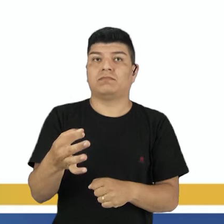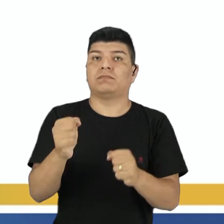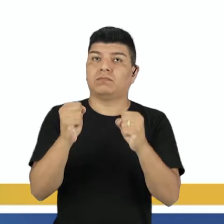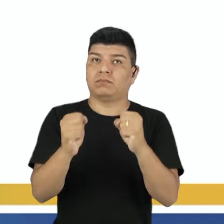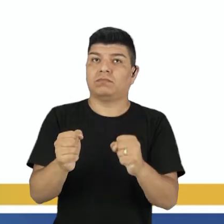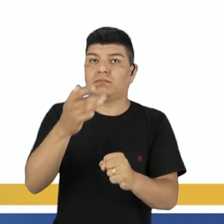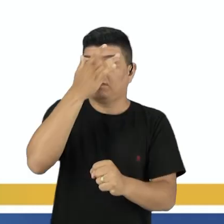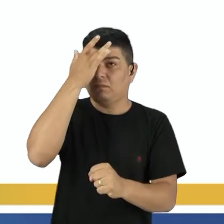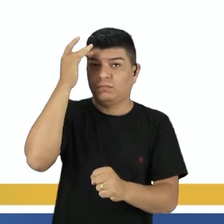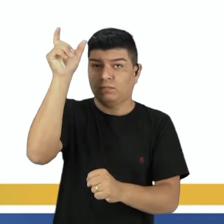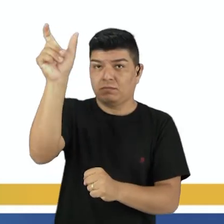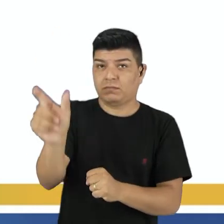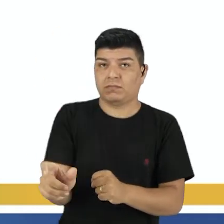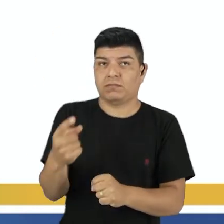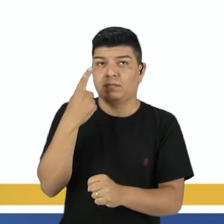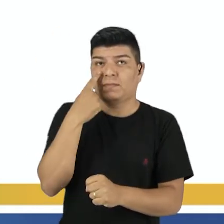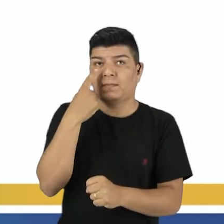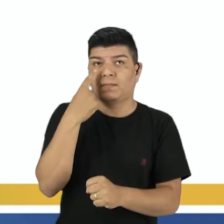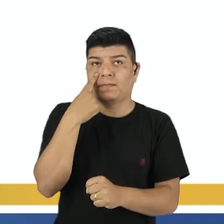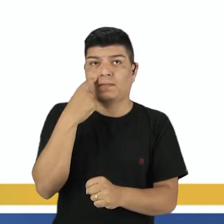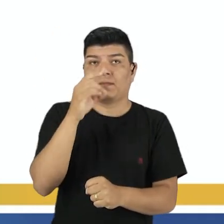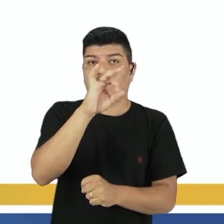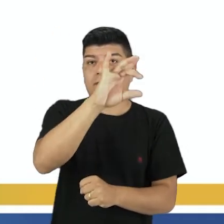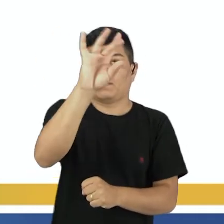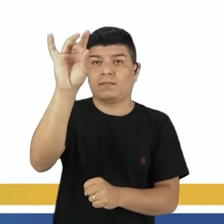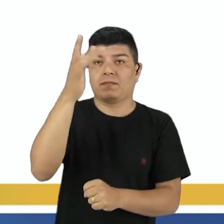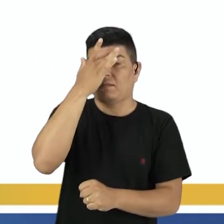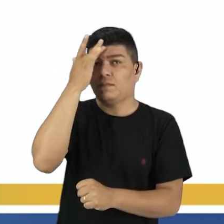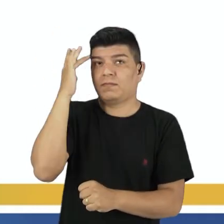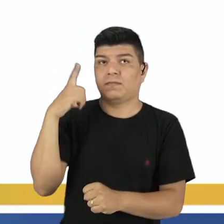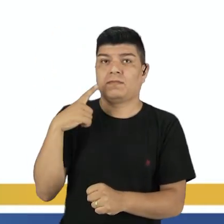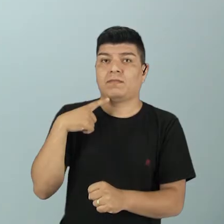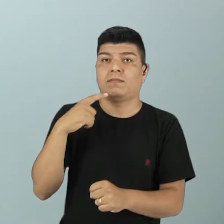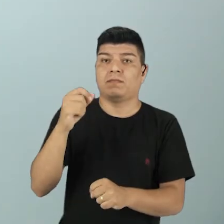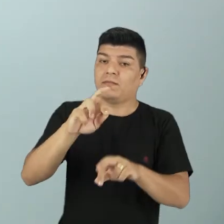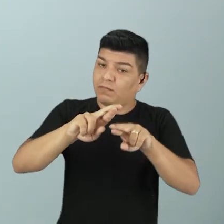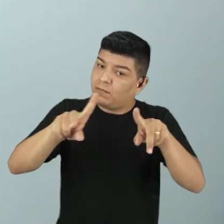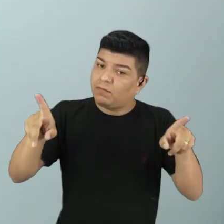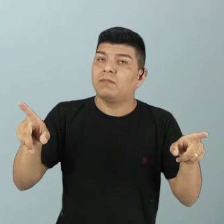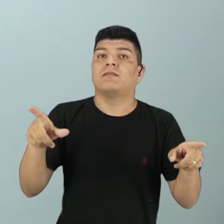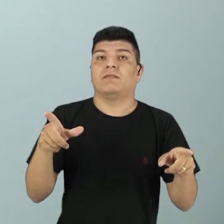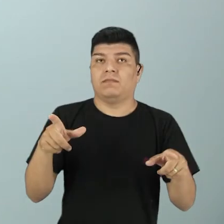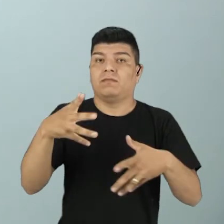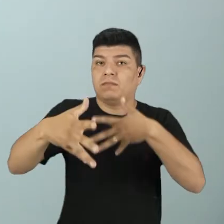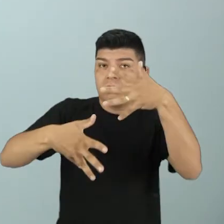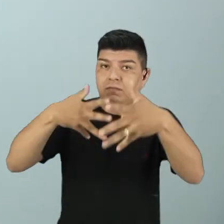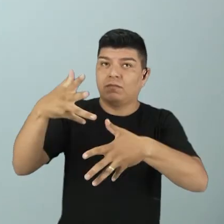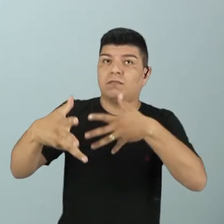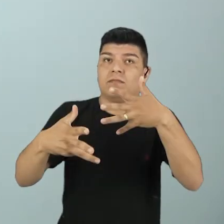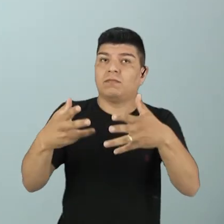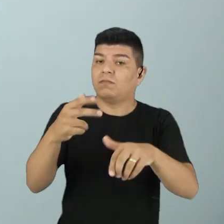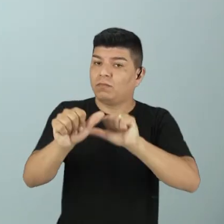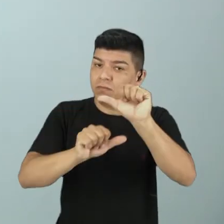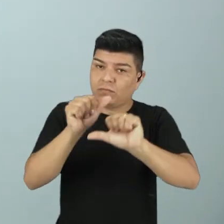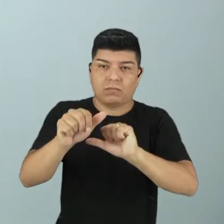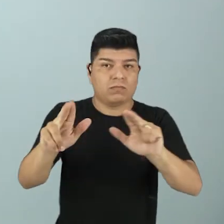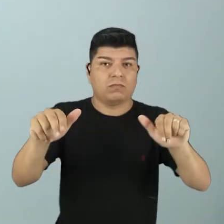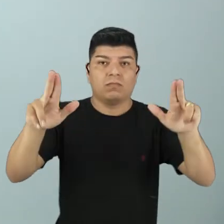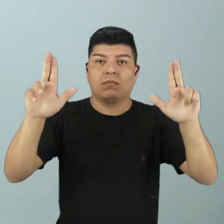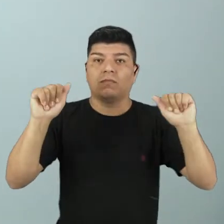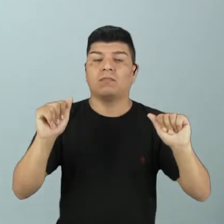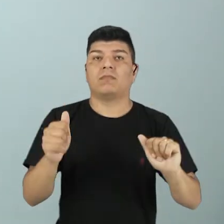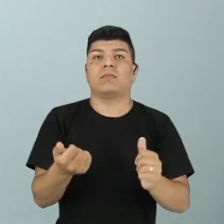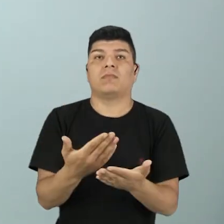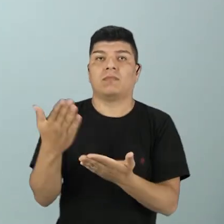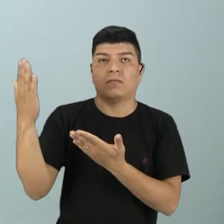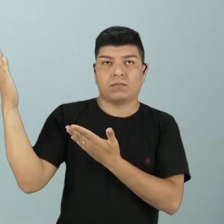à pessoa. Como vocês observam aí, para cada pessoa tem uma conjugação diferente e essa conjugação não muda, certo? Então,